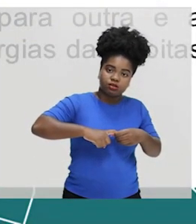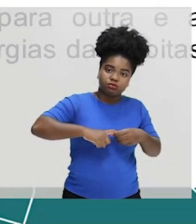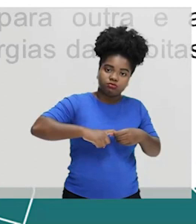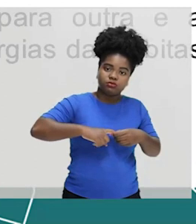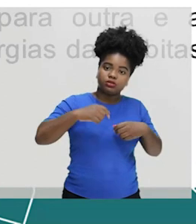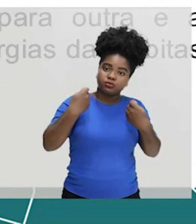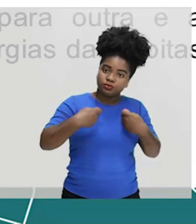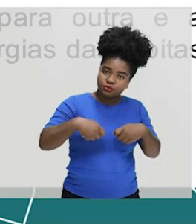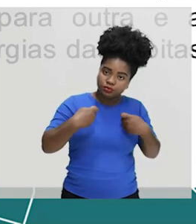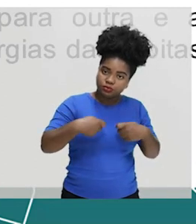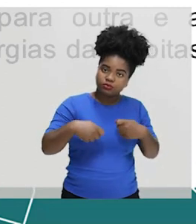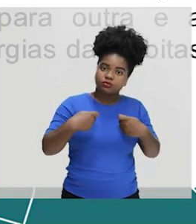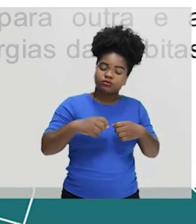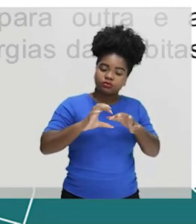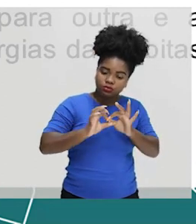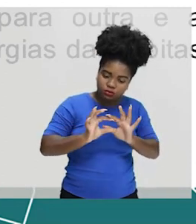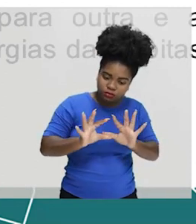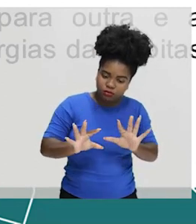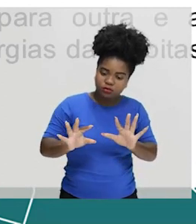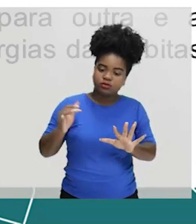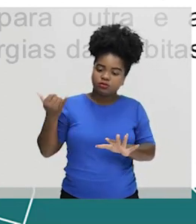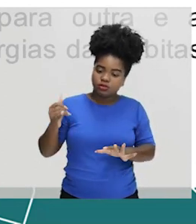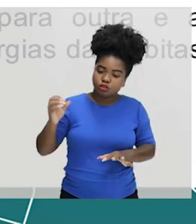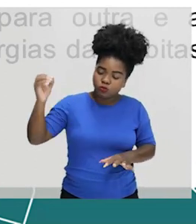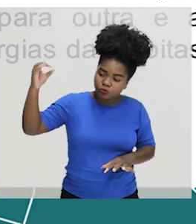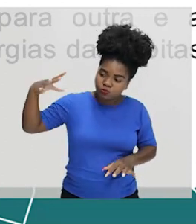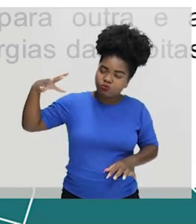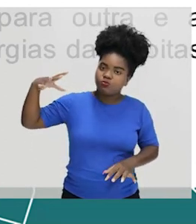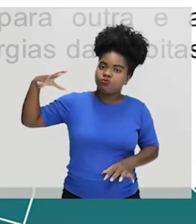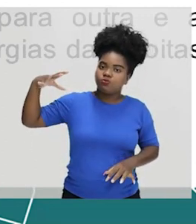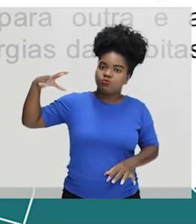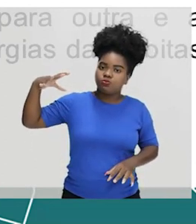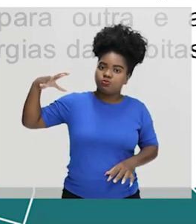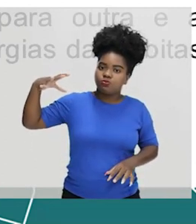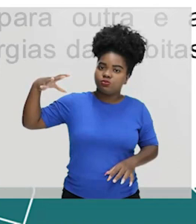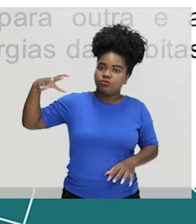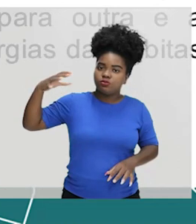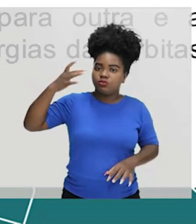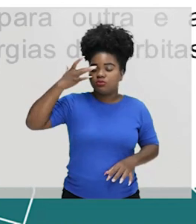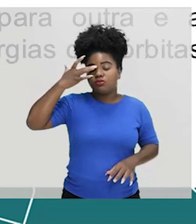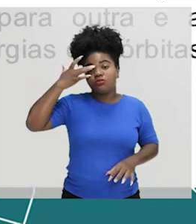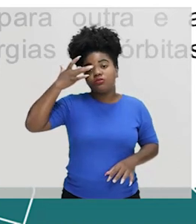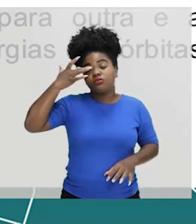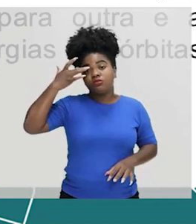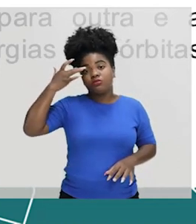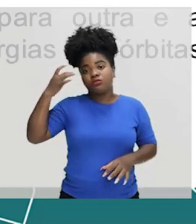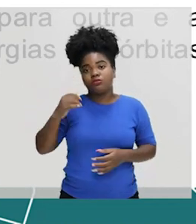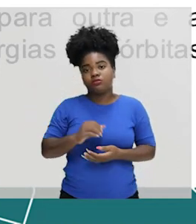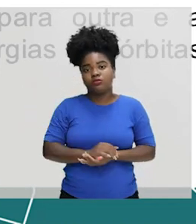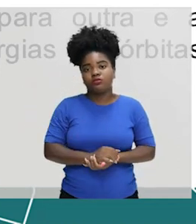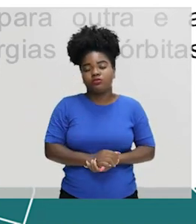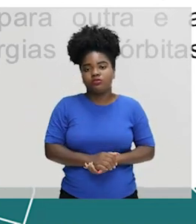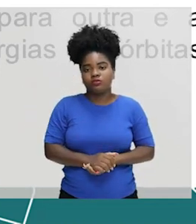energéticas ele vai liberar essa energia em forma de luz né em forma de fótons então ele vai sair liberando energia